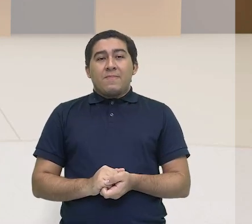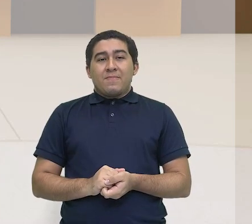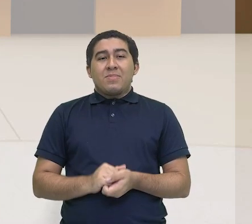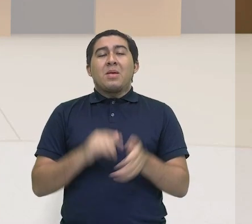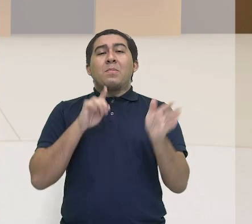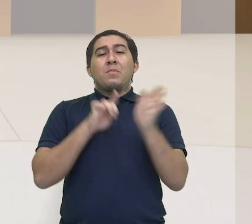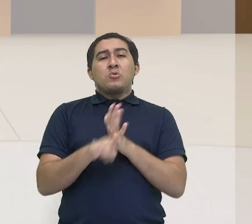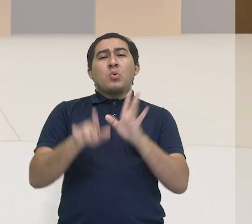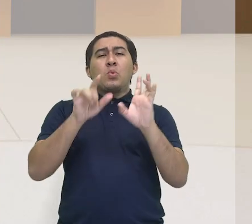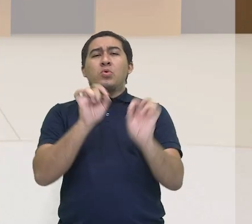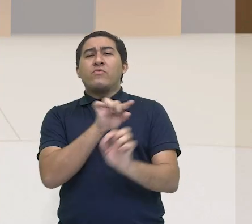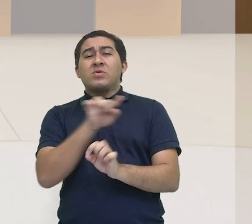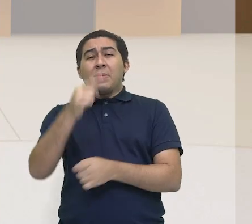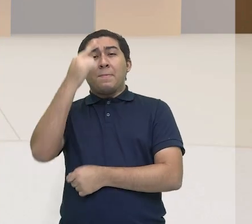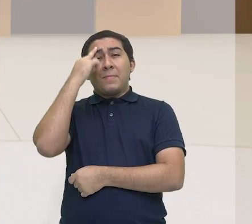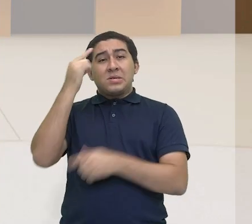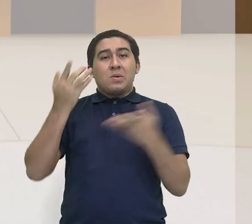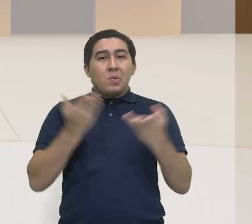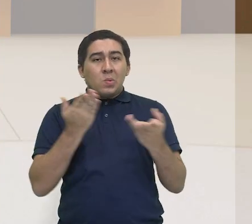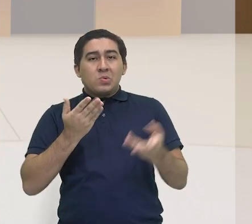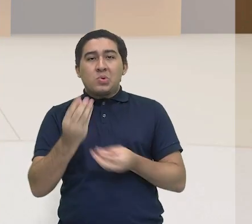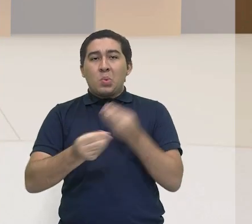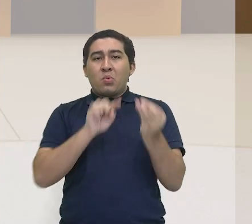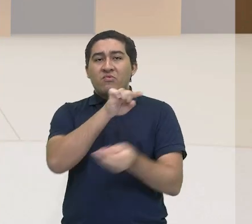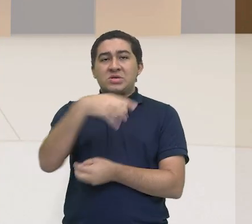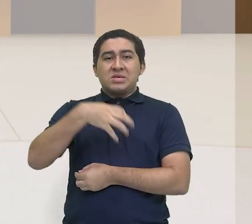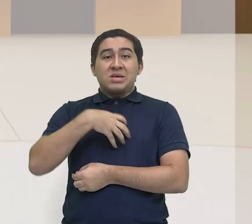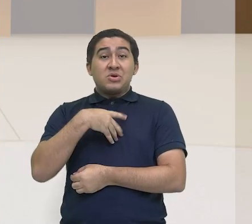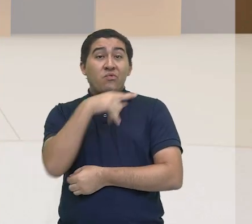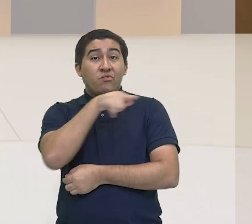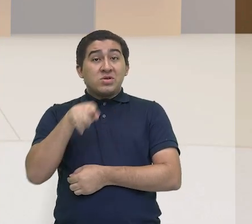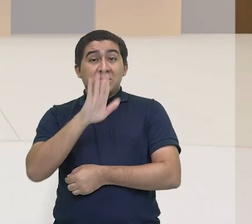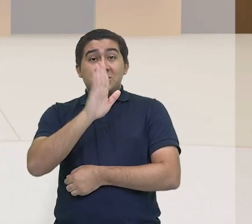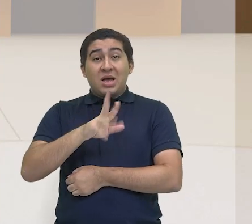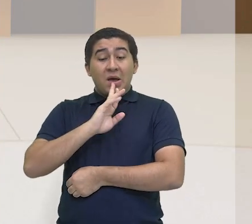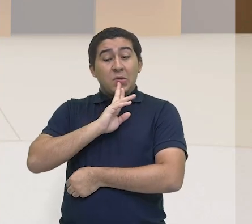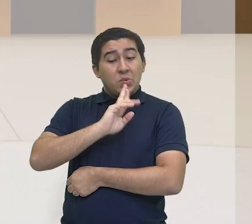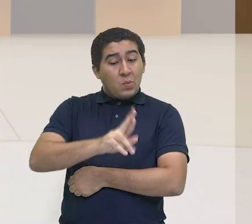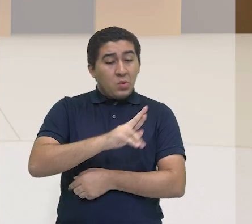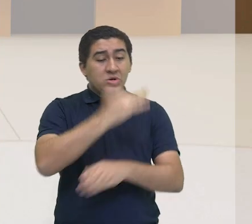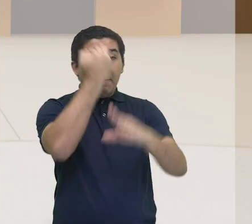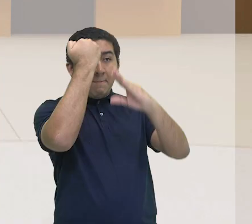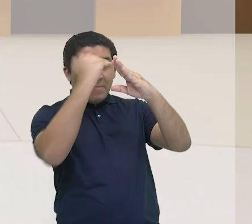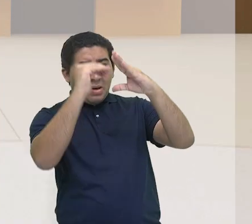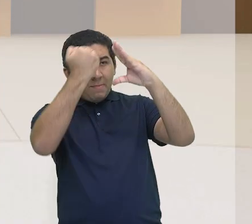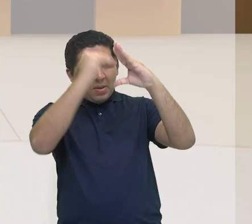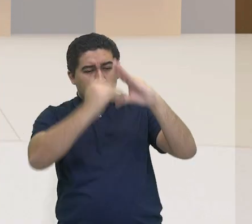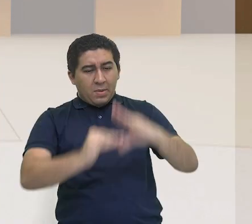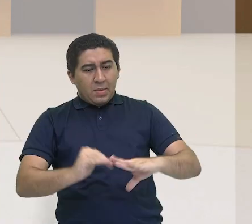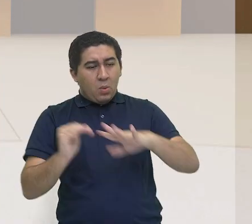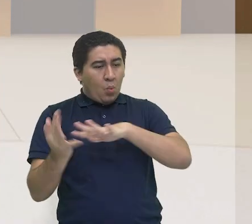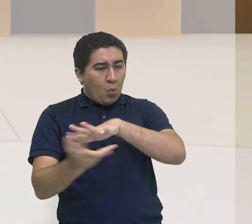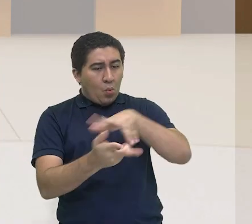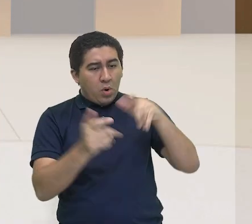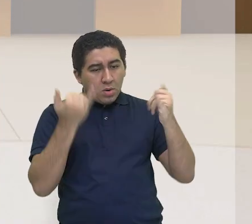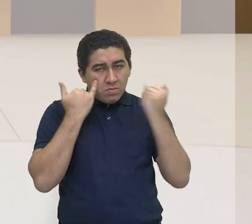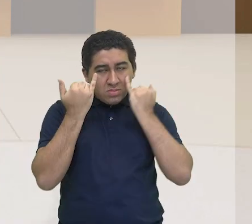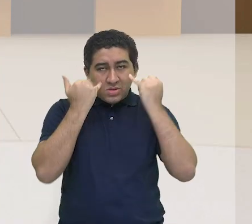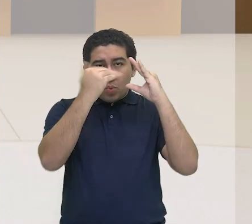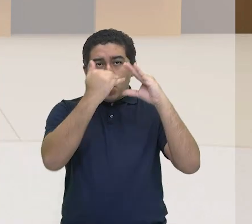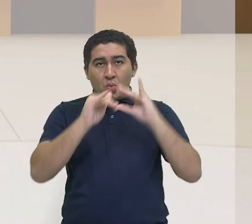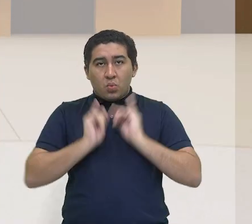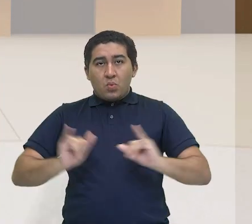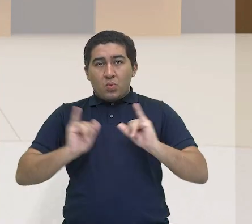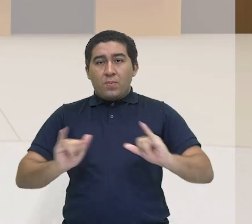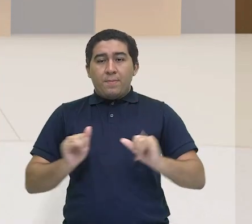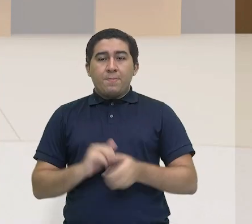O que você está pensando, como você está se sentindo, e você já ia lá e colocava era para todo mundo como você estava, não é mesmo? Exatamente. Hoje